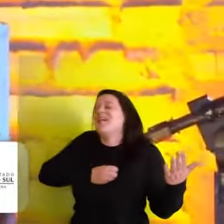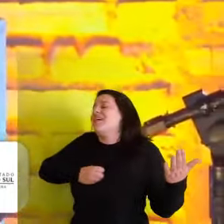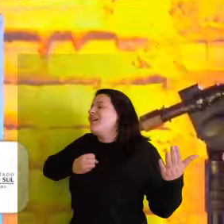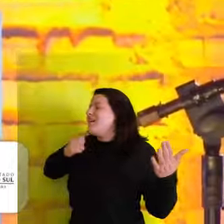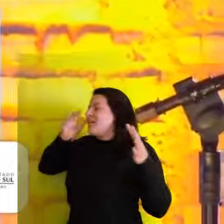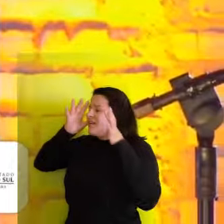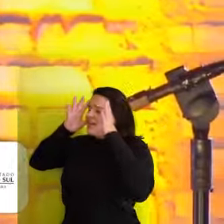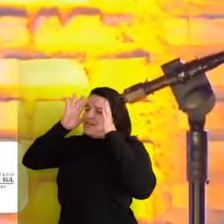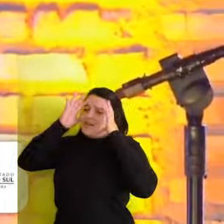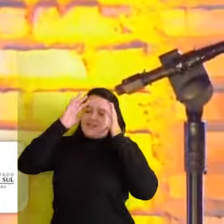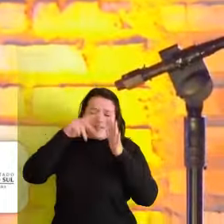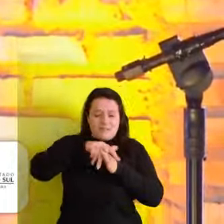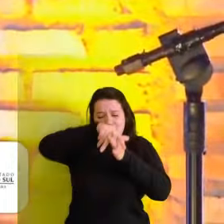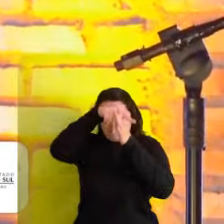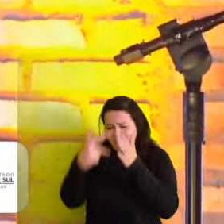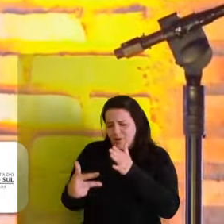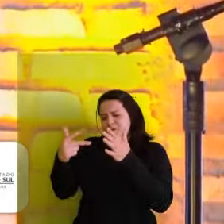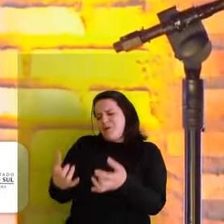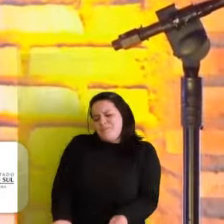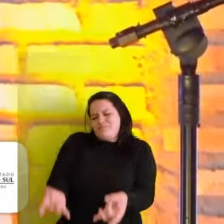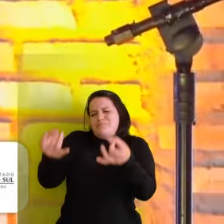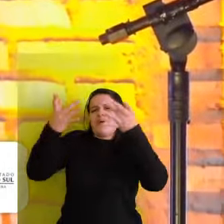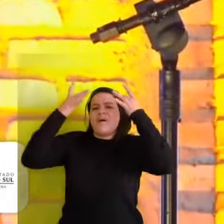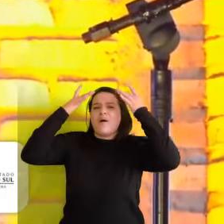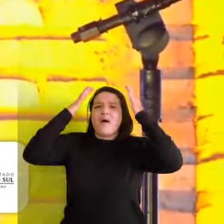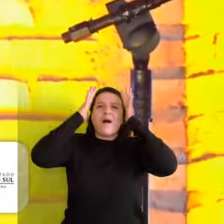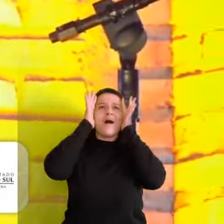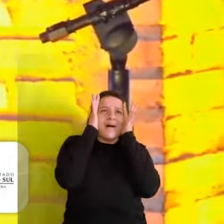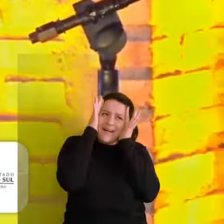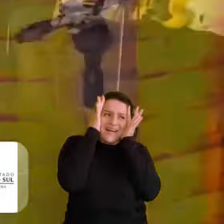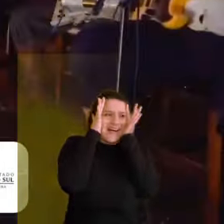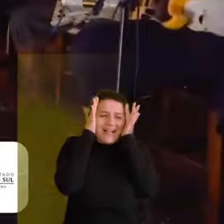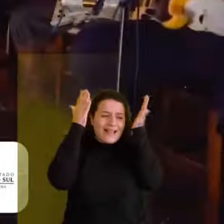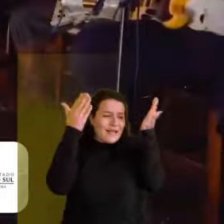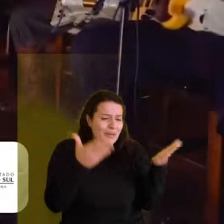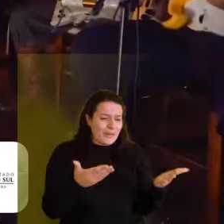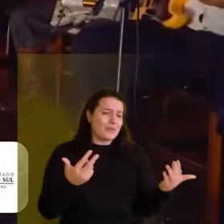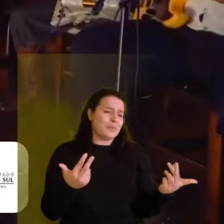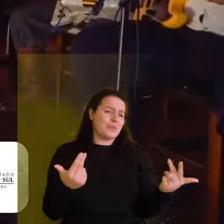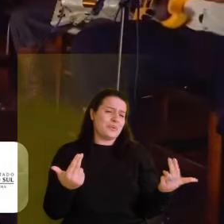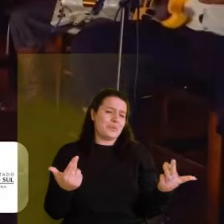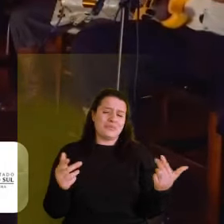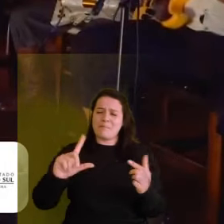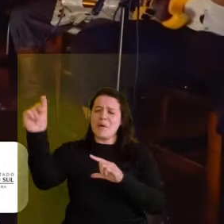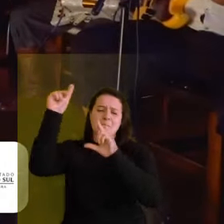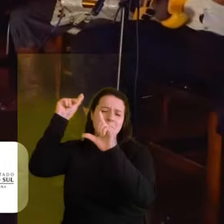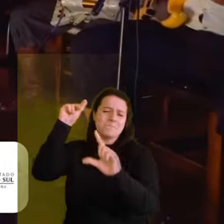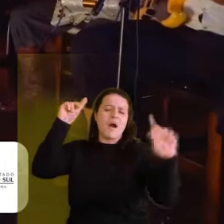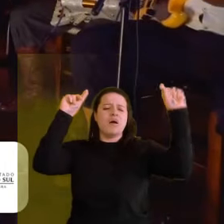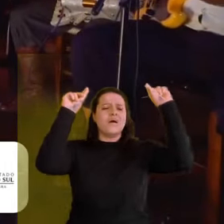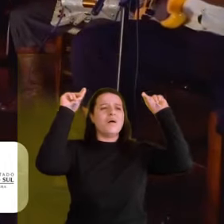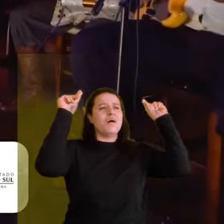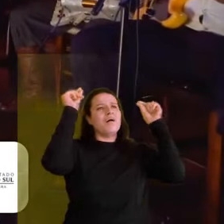me abandonou. Fez igual a ela e com pinote me derrubou. Oh,